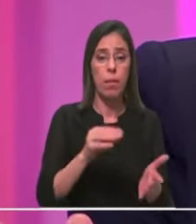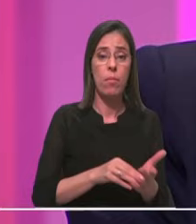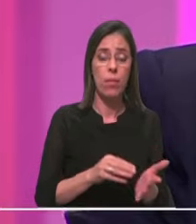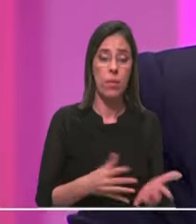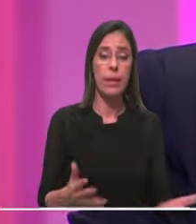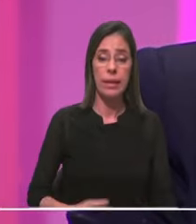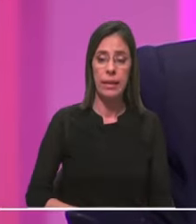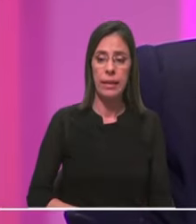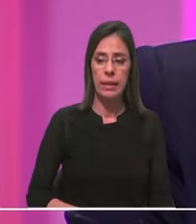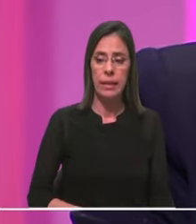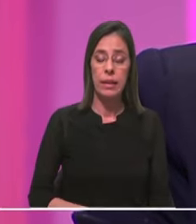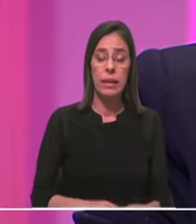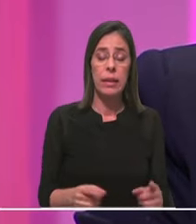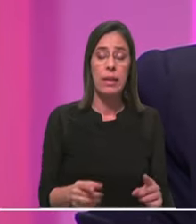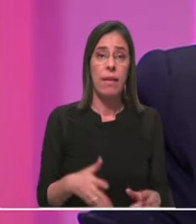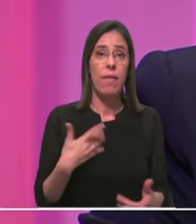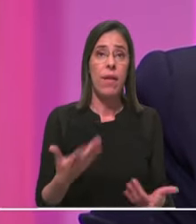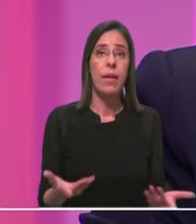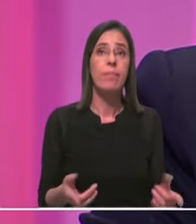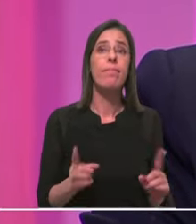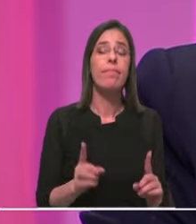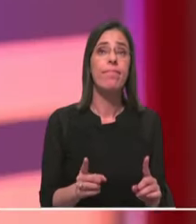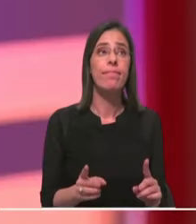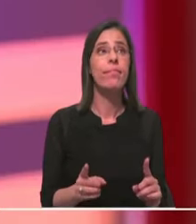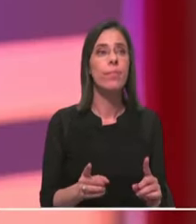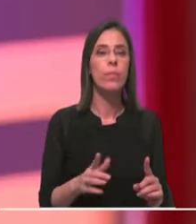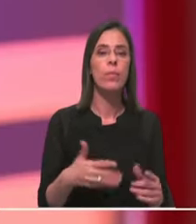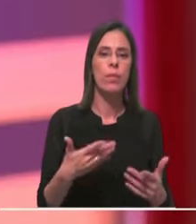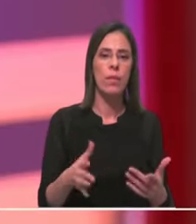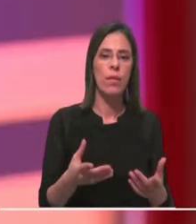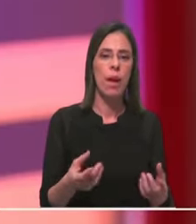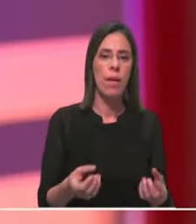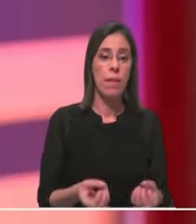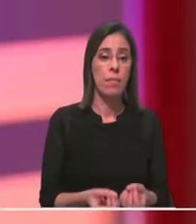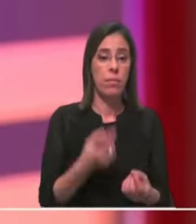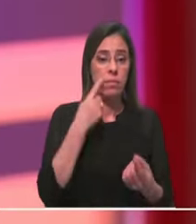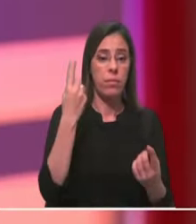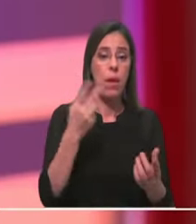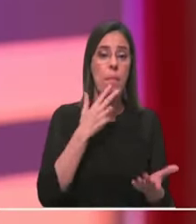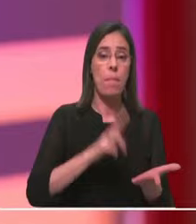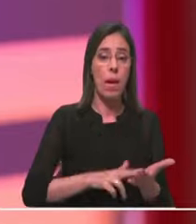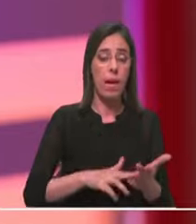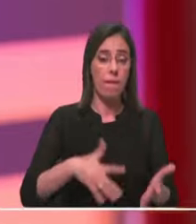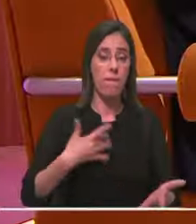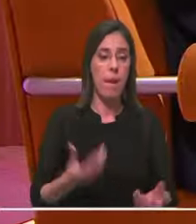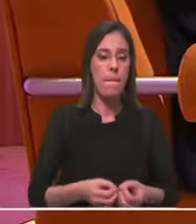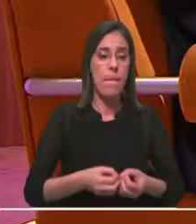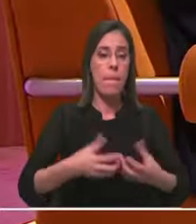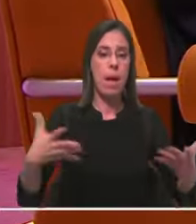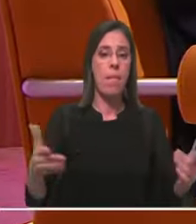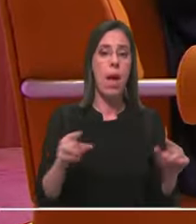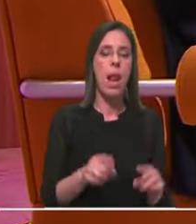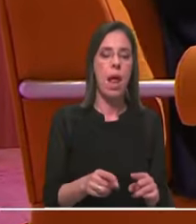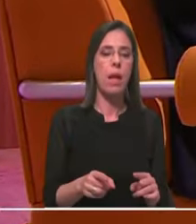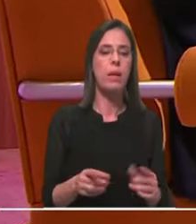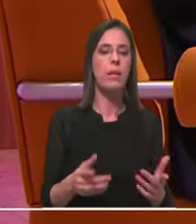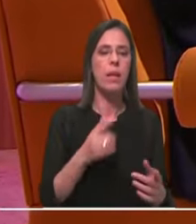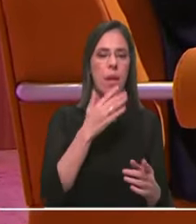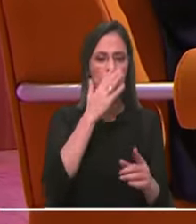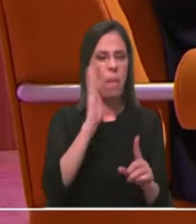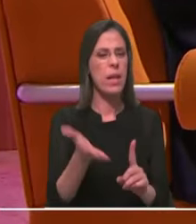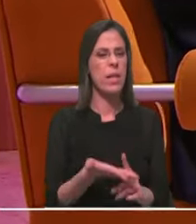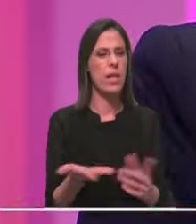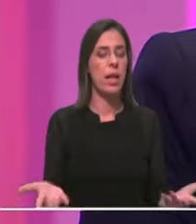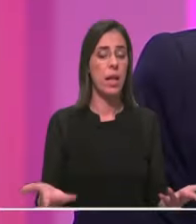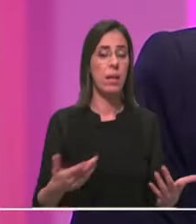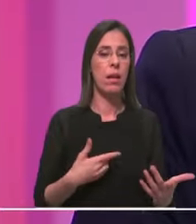pra e e e e e cada vez vai vai emergindo vai emergindo é uma realidade cada vez que tá lá e é uma sentença ou seja nós